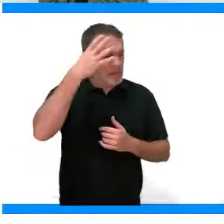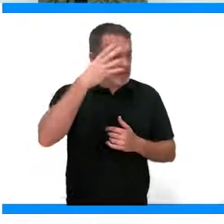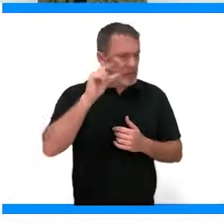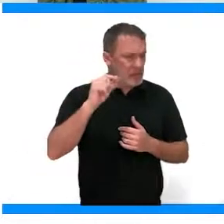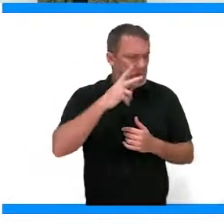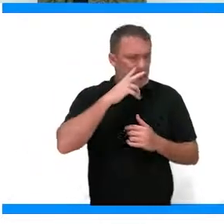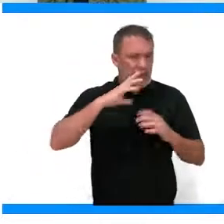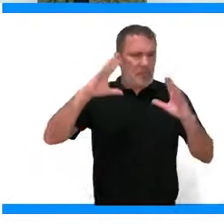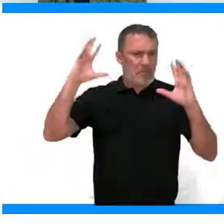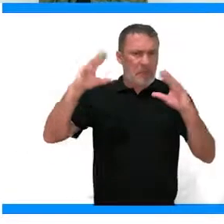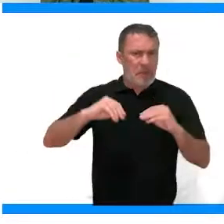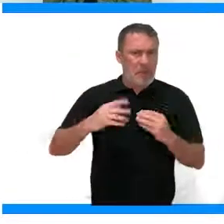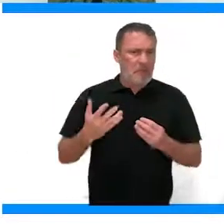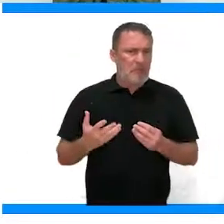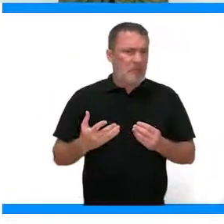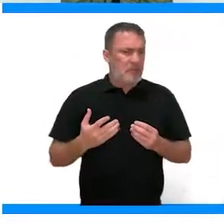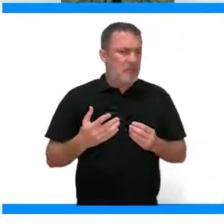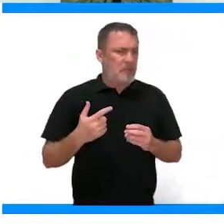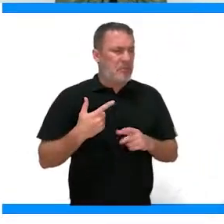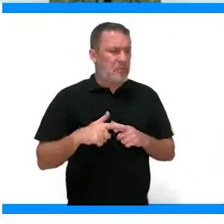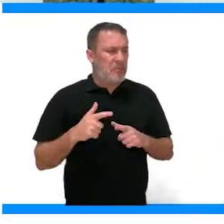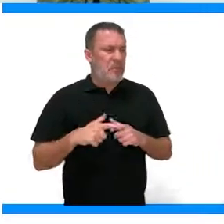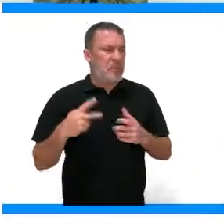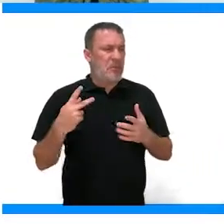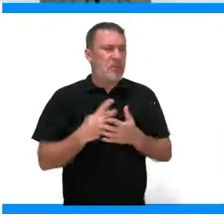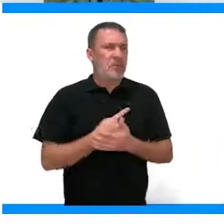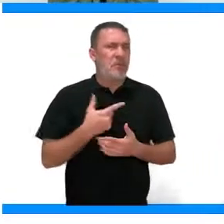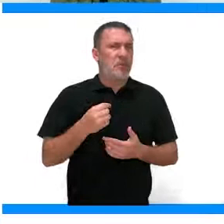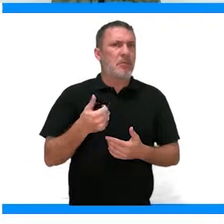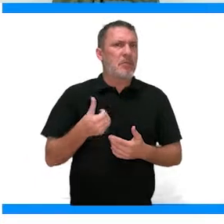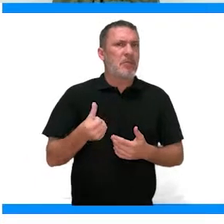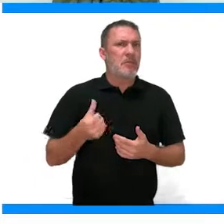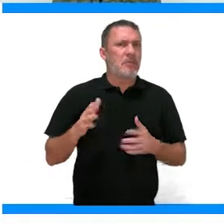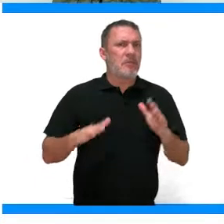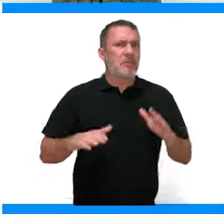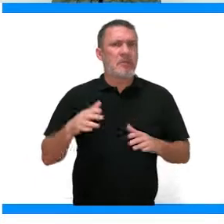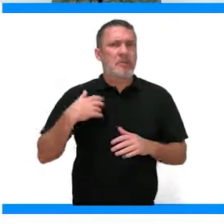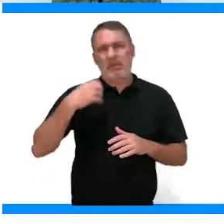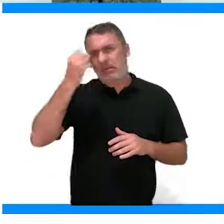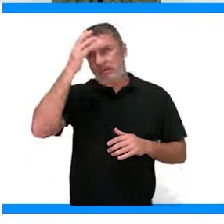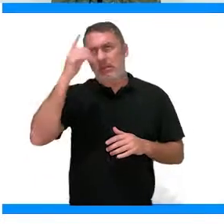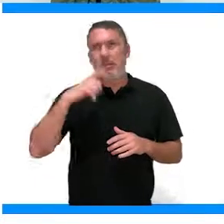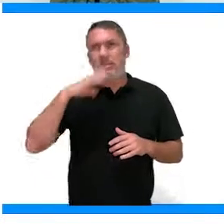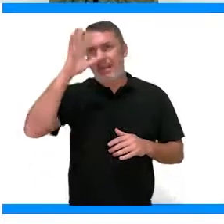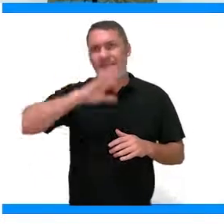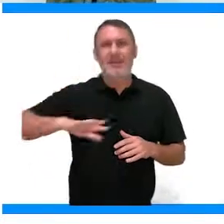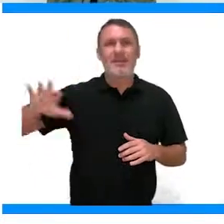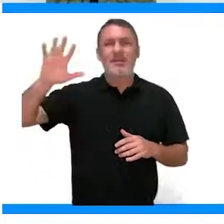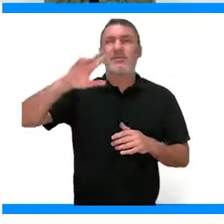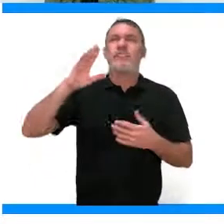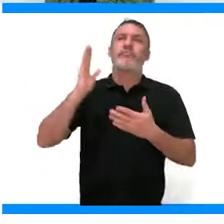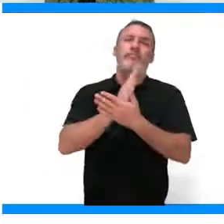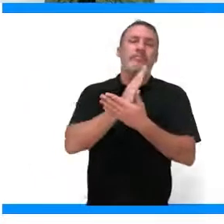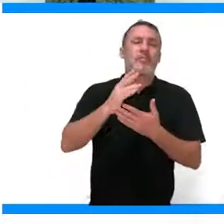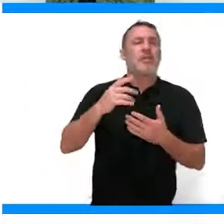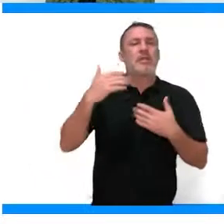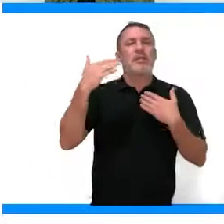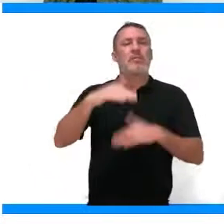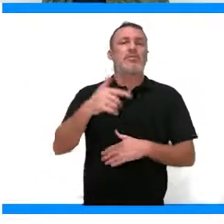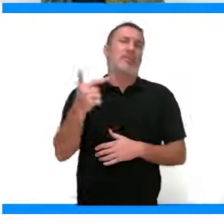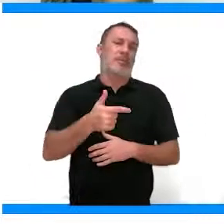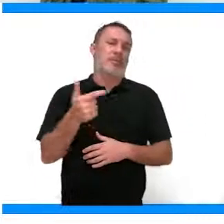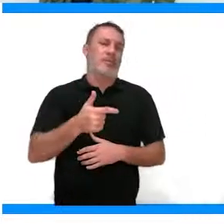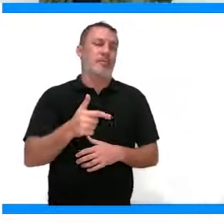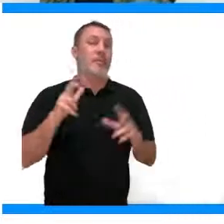foi apagão. Aconteceu alguma coisa em 2016 que parte do Brasil teve que fazer uma segunda